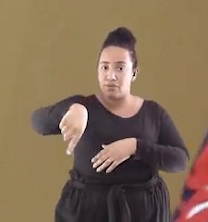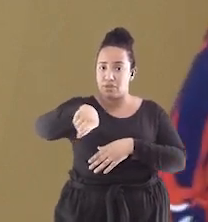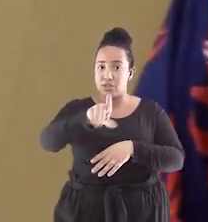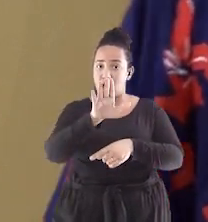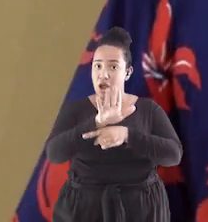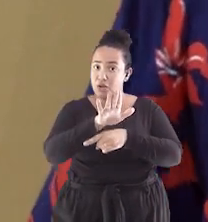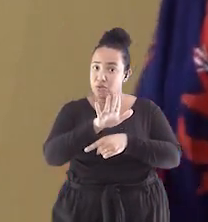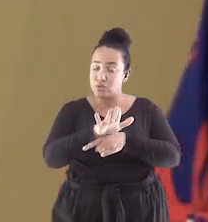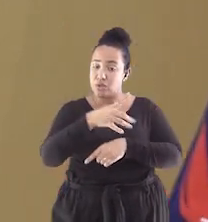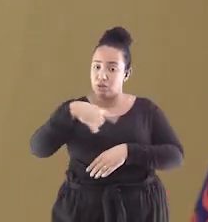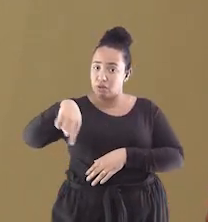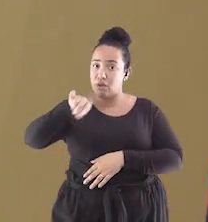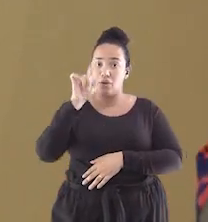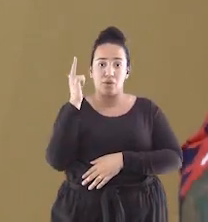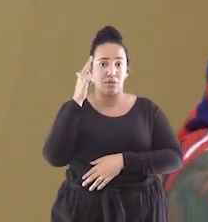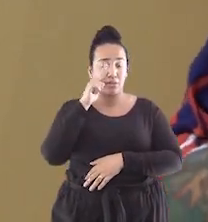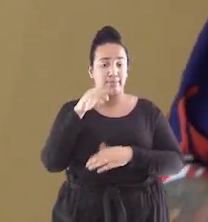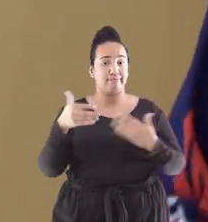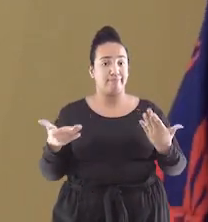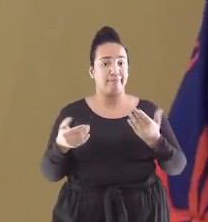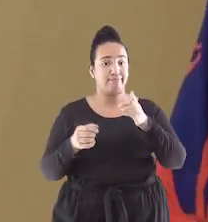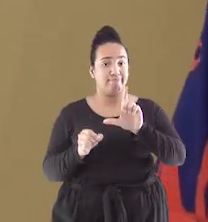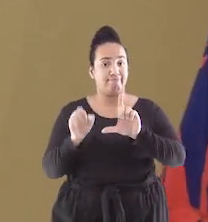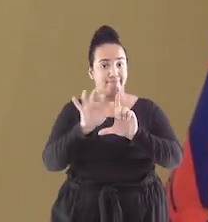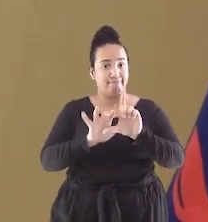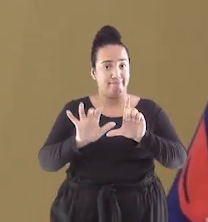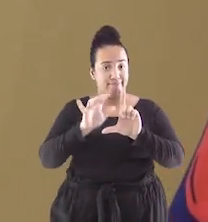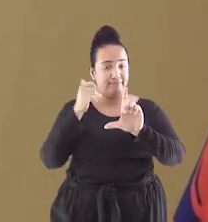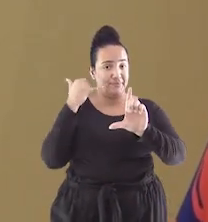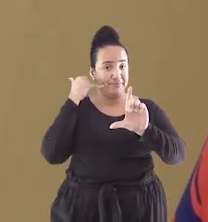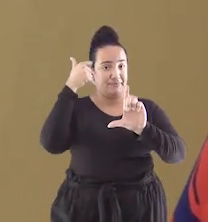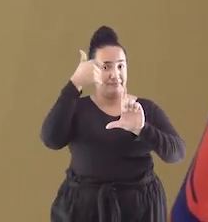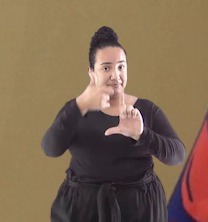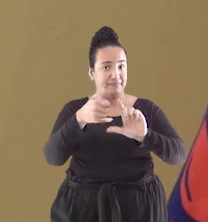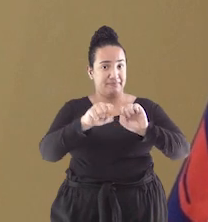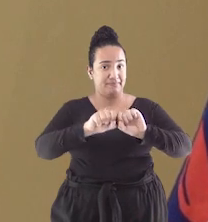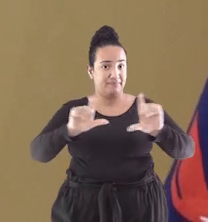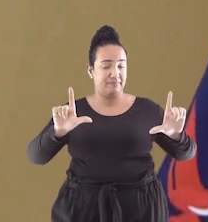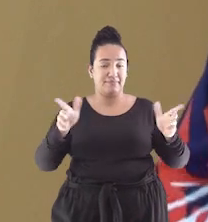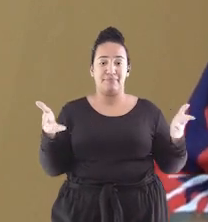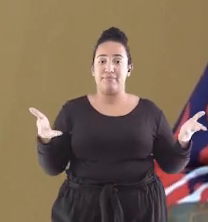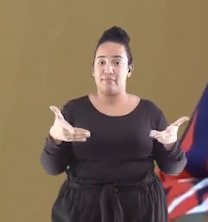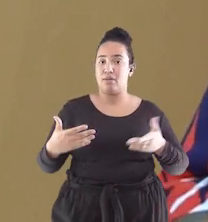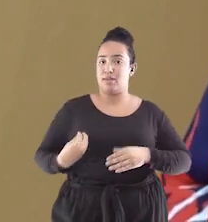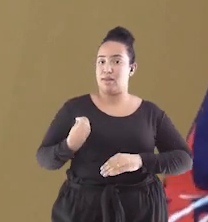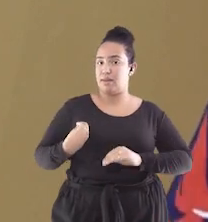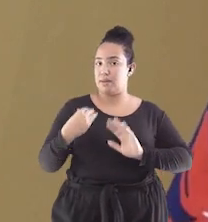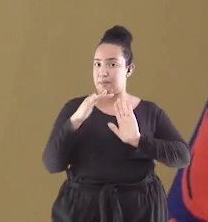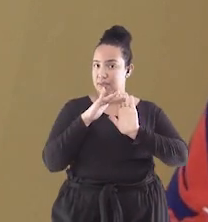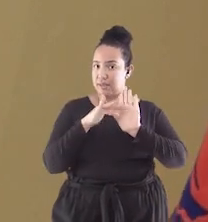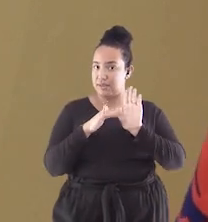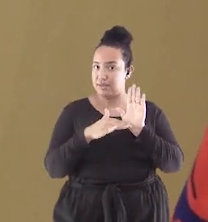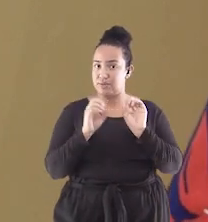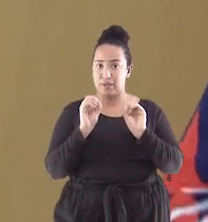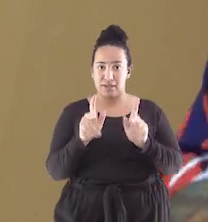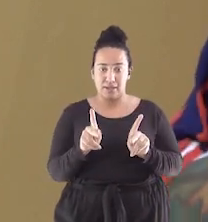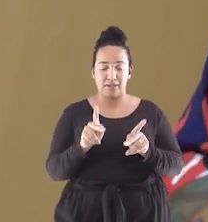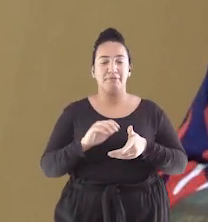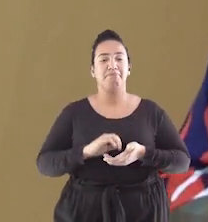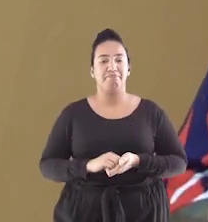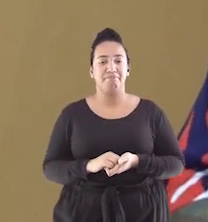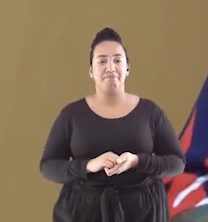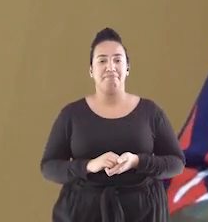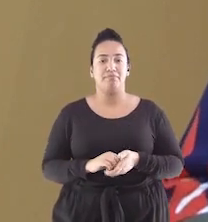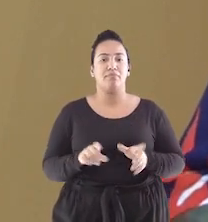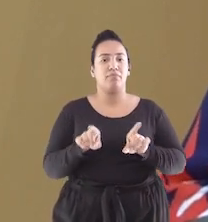vamos conseguir. Então aponte a câmera do seu celular para o QR Code que está aparecendo aqui e registre sua presença. E